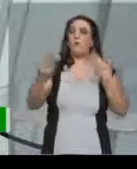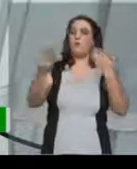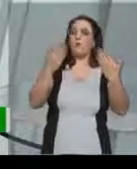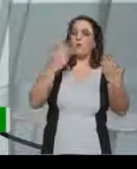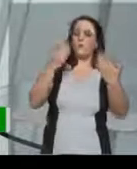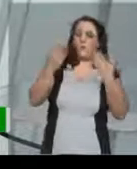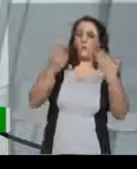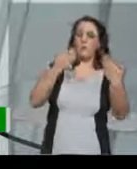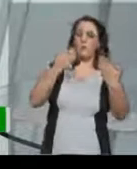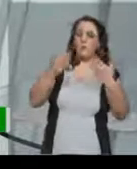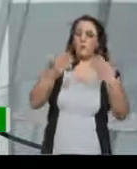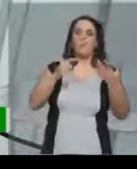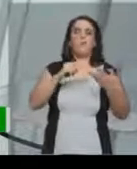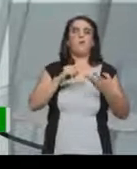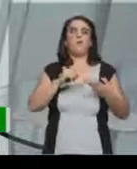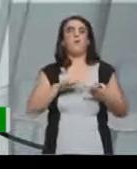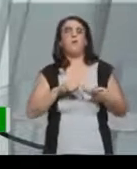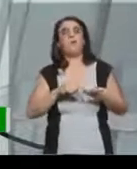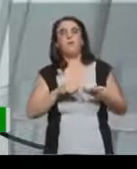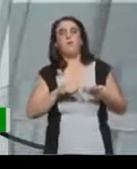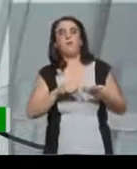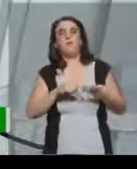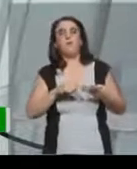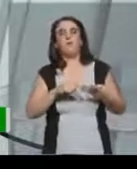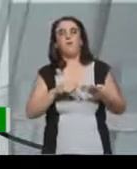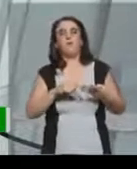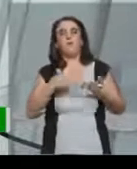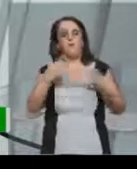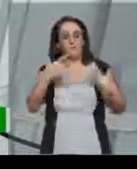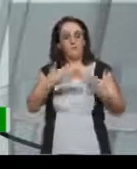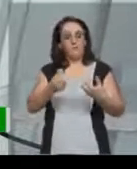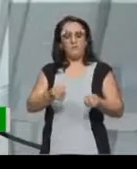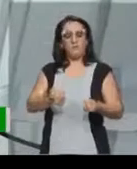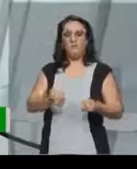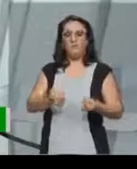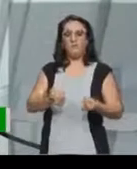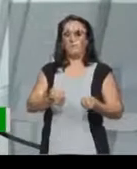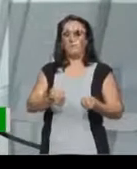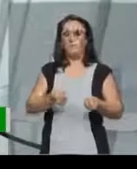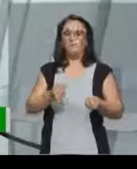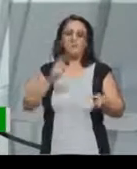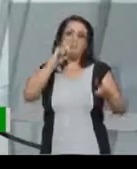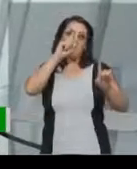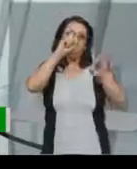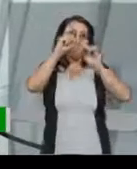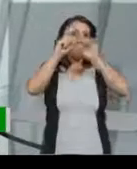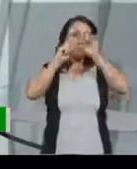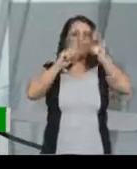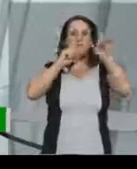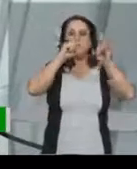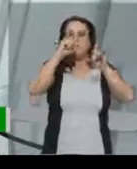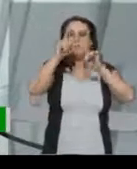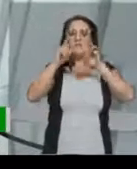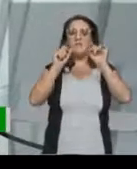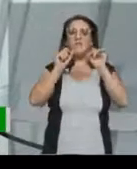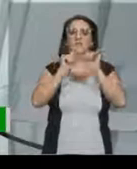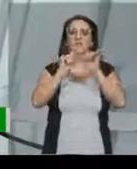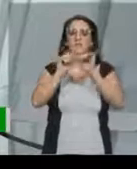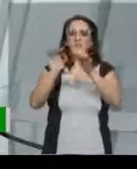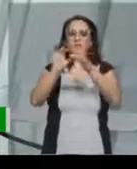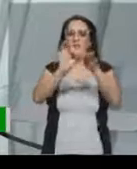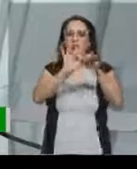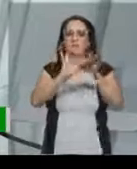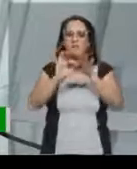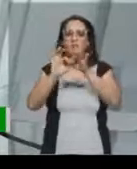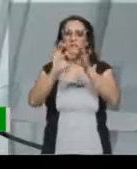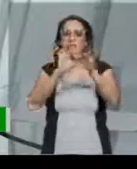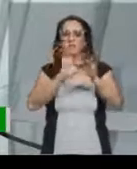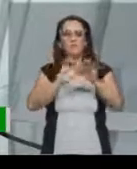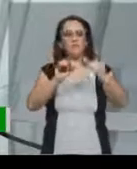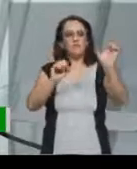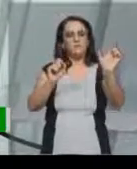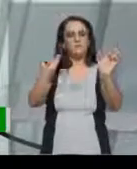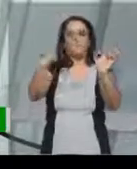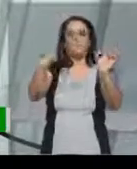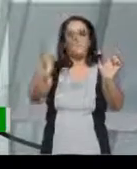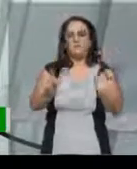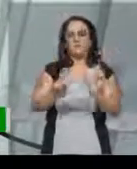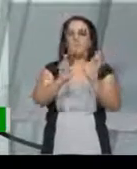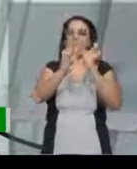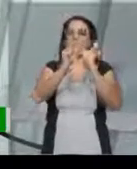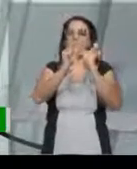comparativas, conformativas, né? Nós teremos com essas ideias aí, ligando as orações mais, né, que